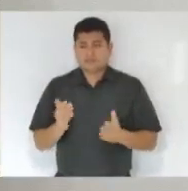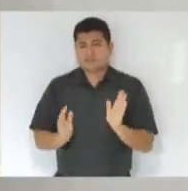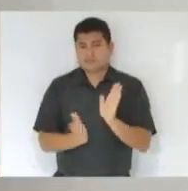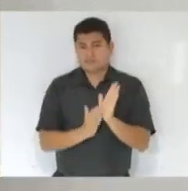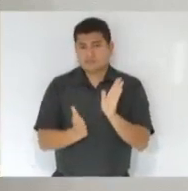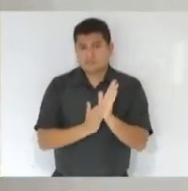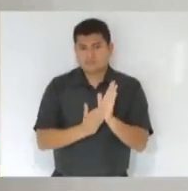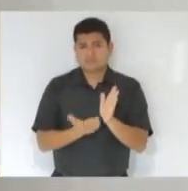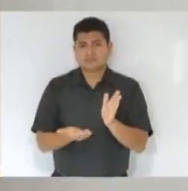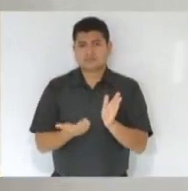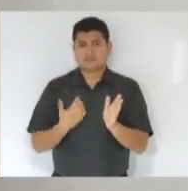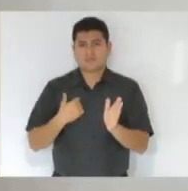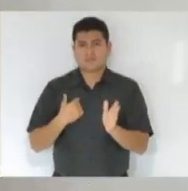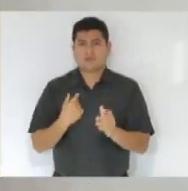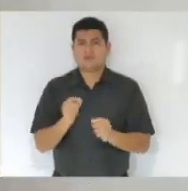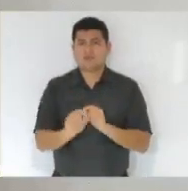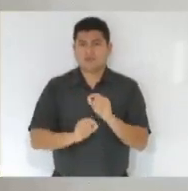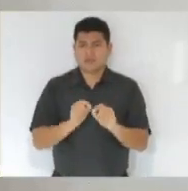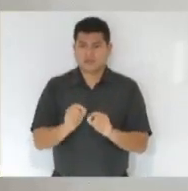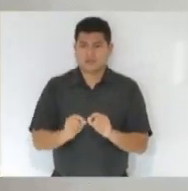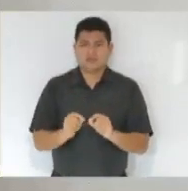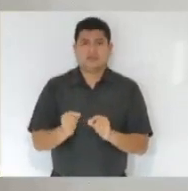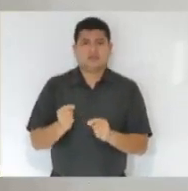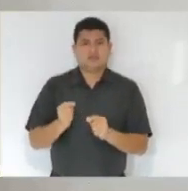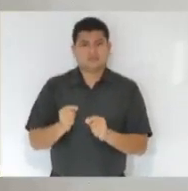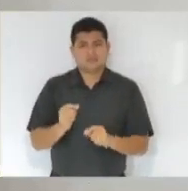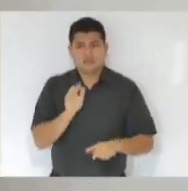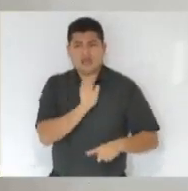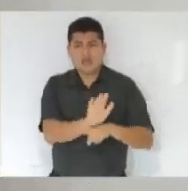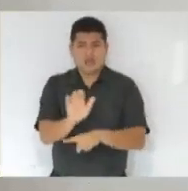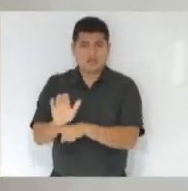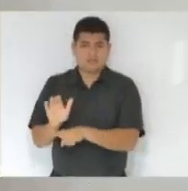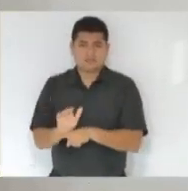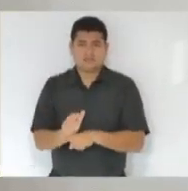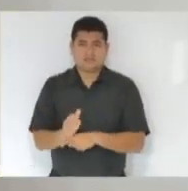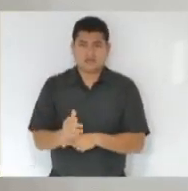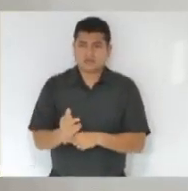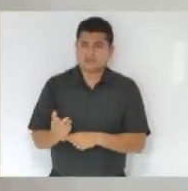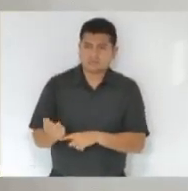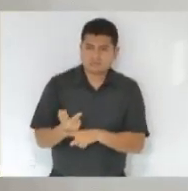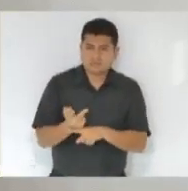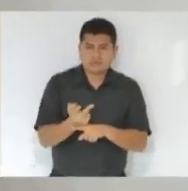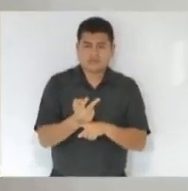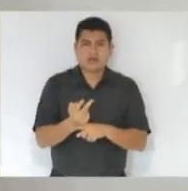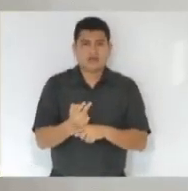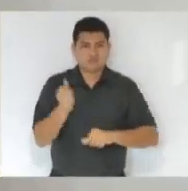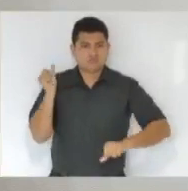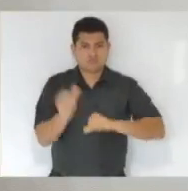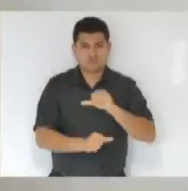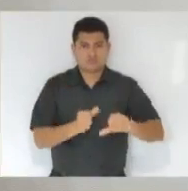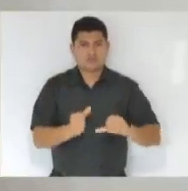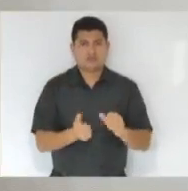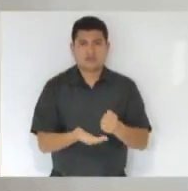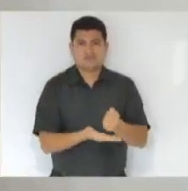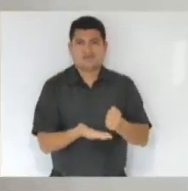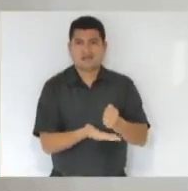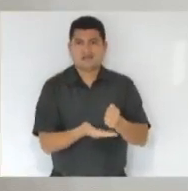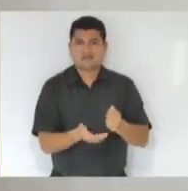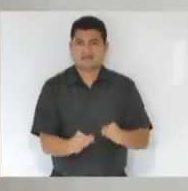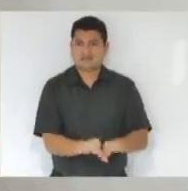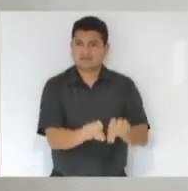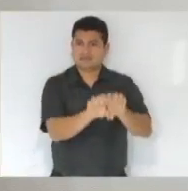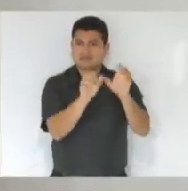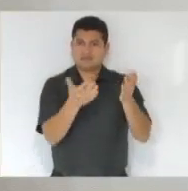um instrumento na busca por aquilo que pode nos ajudar a mudar o que é estrutural. Eu quero aqui falar apenas